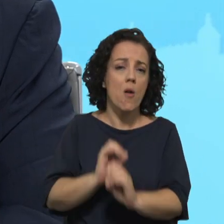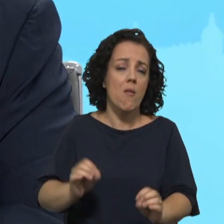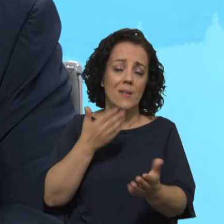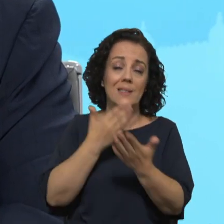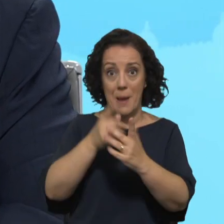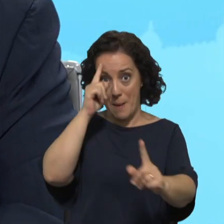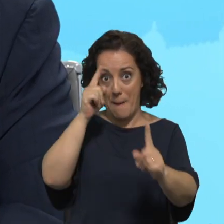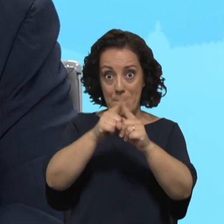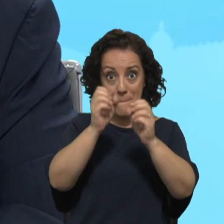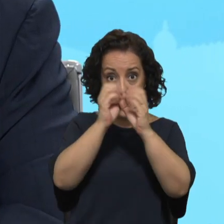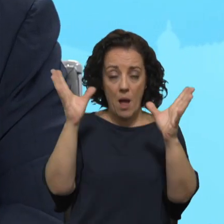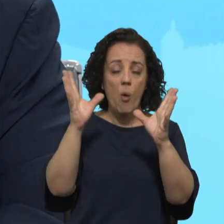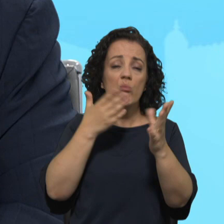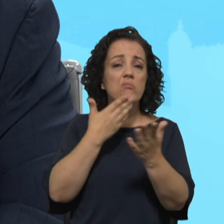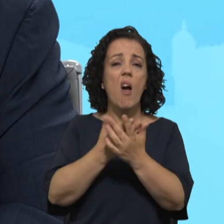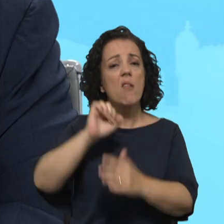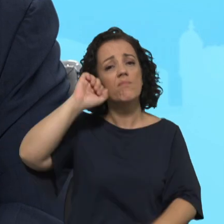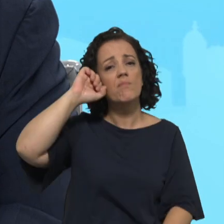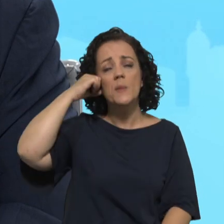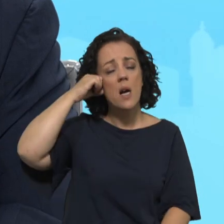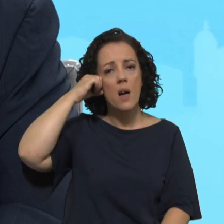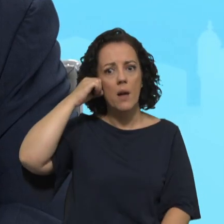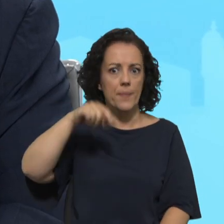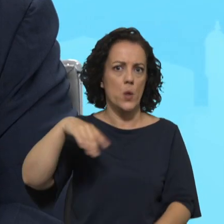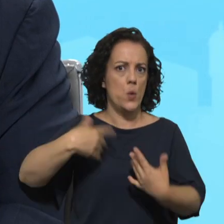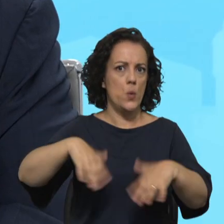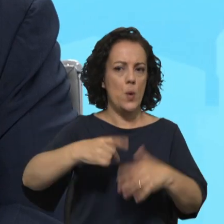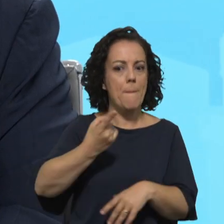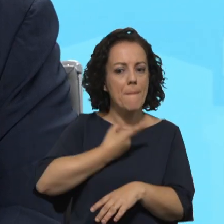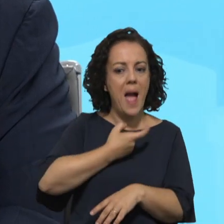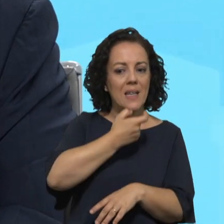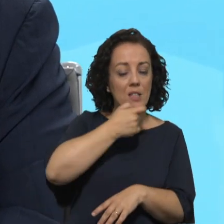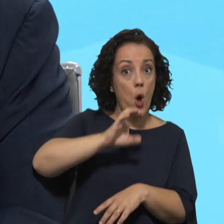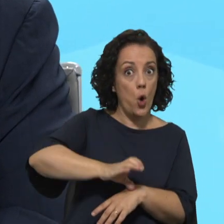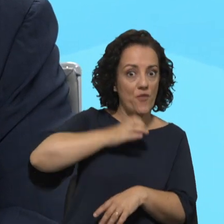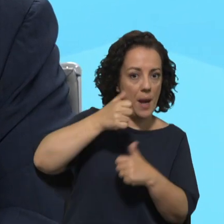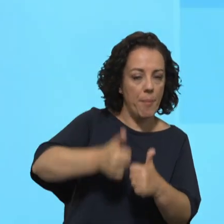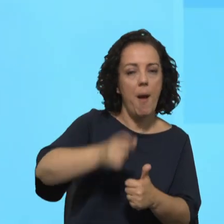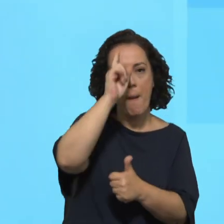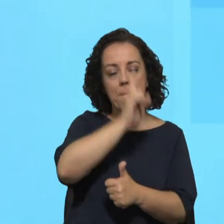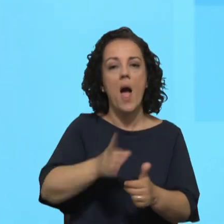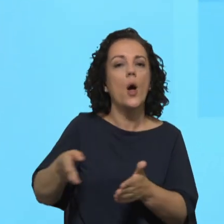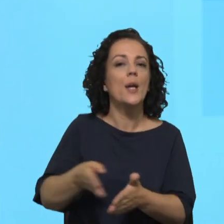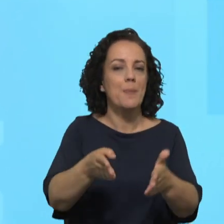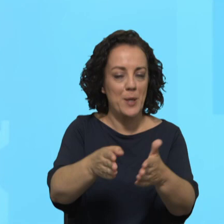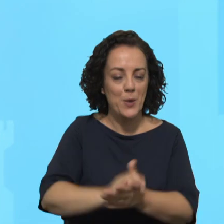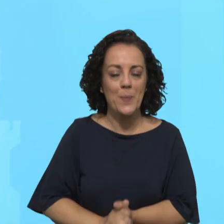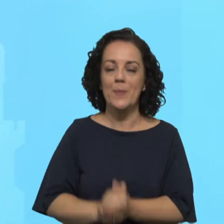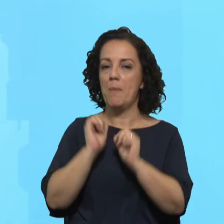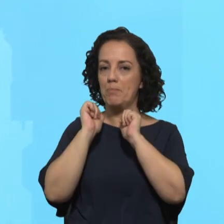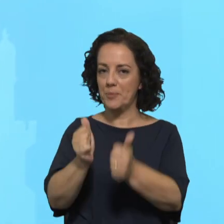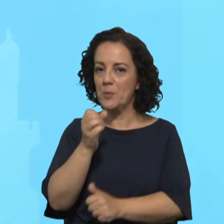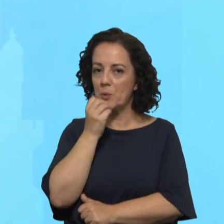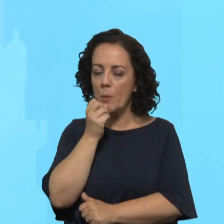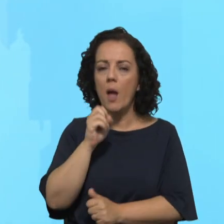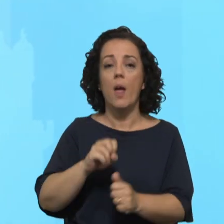Portanto, é preciso saber muito bem em quem confio para saber para onde quero ir. Muito bem, depois a segunda